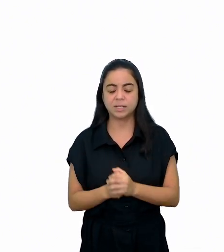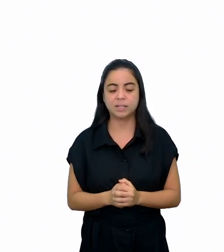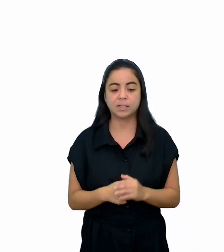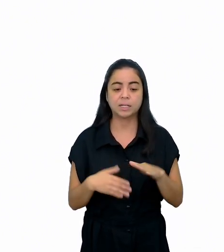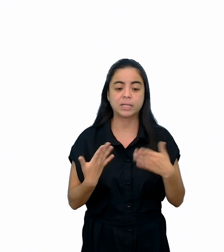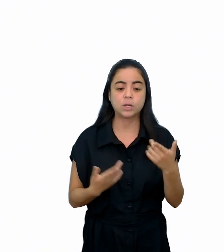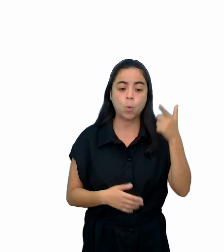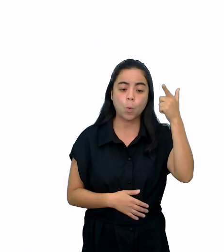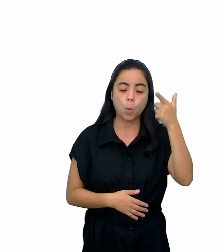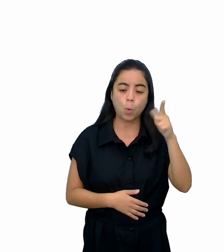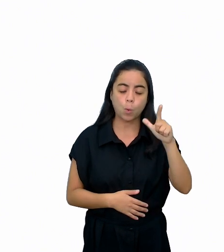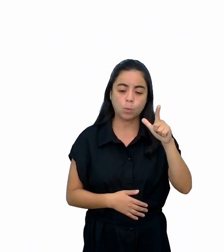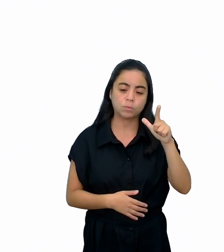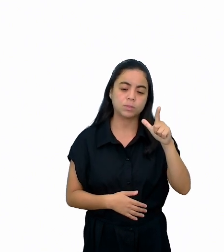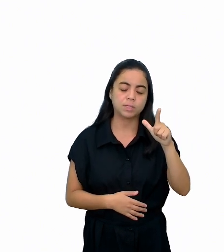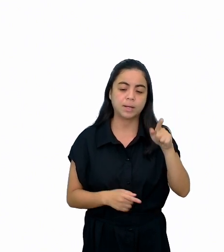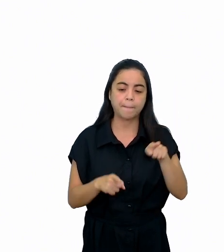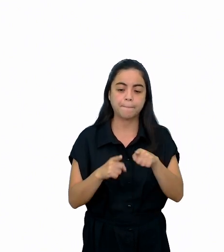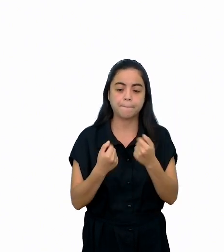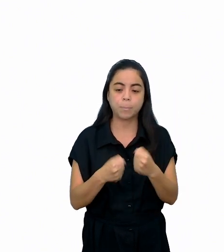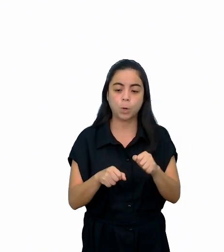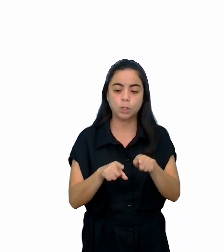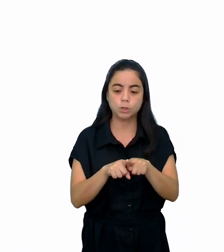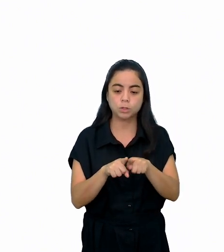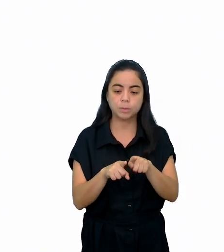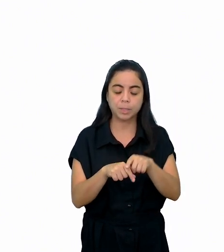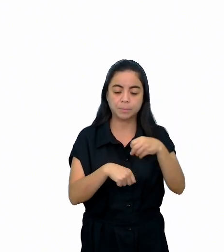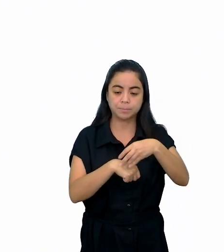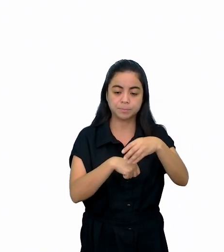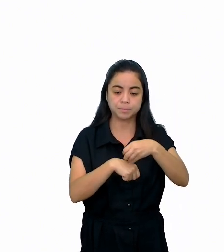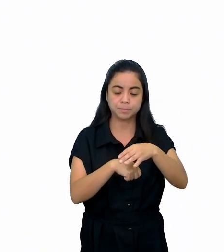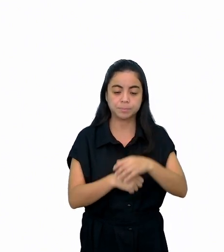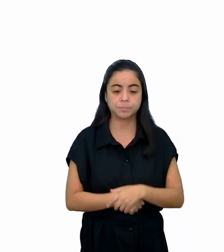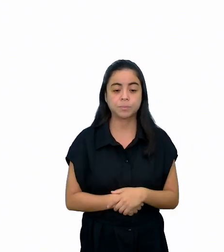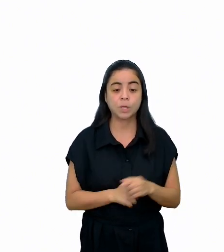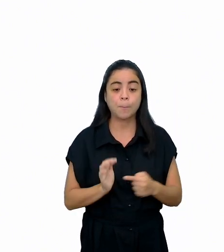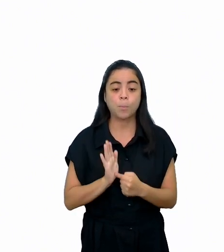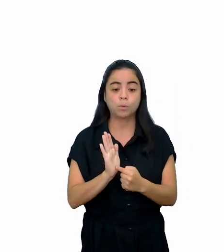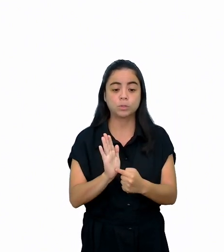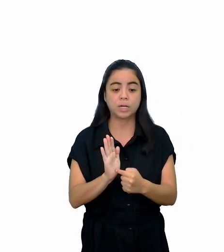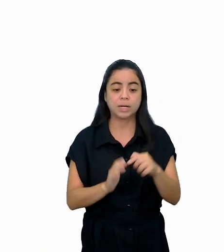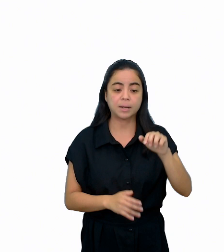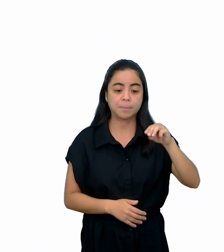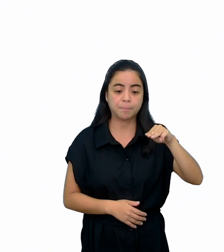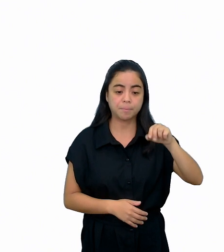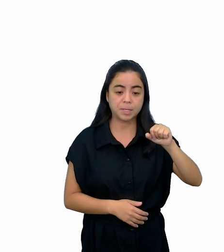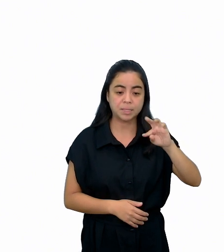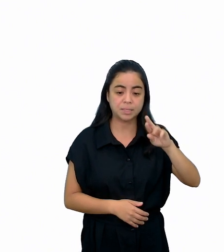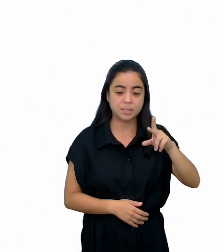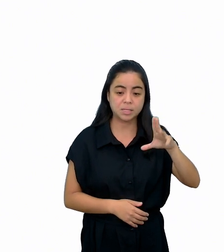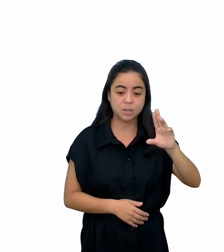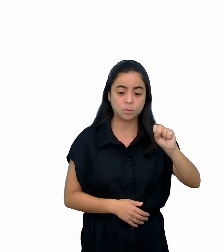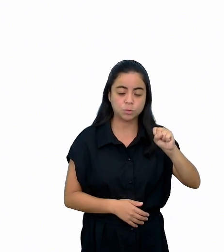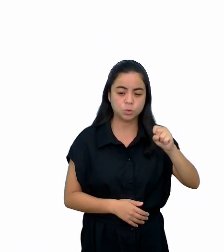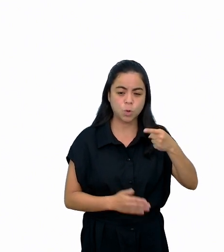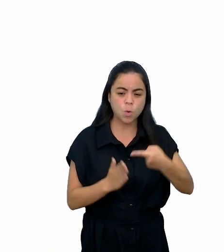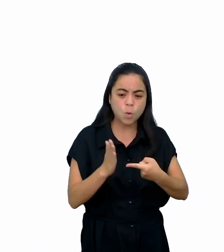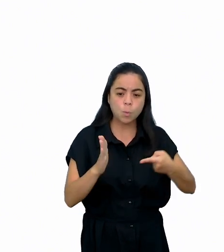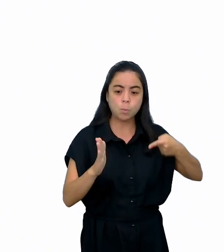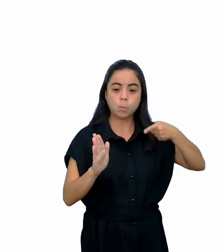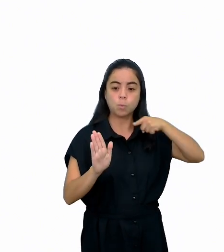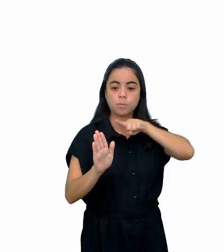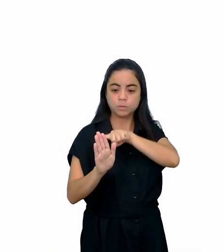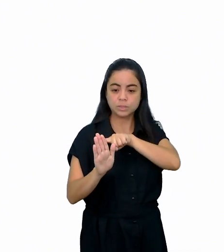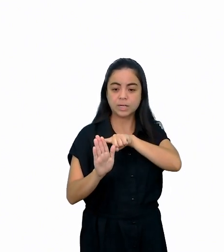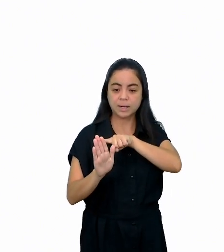crianças podem resolver nessa situação: sinalizar que Mateus deve virar para trás ou indicar